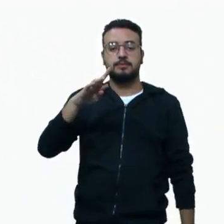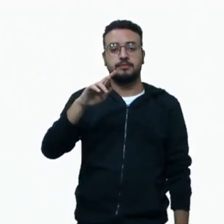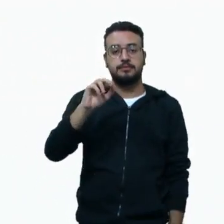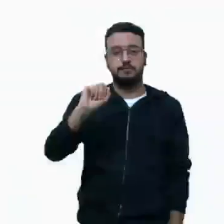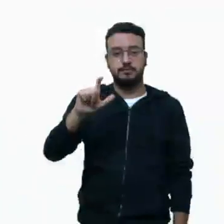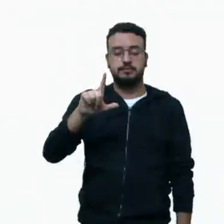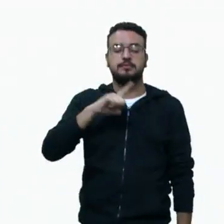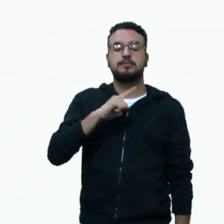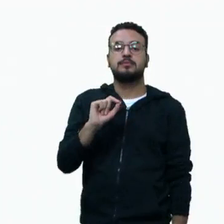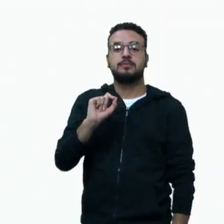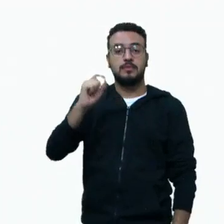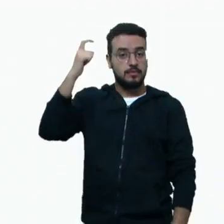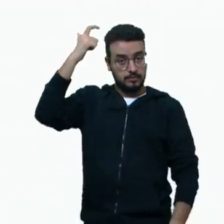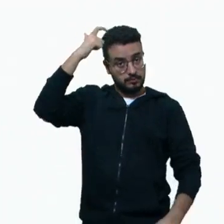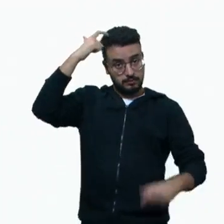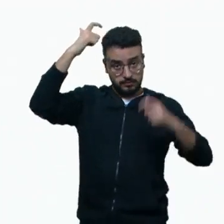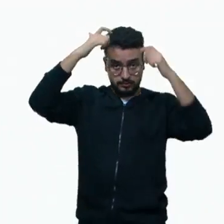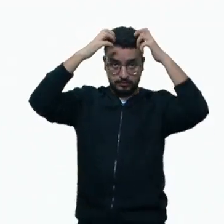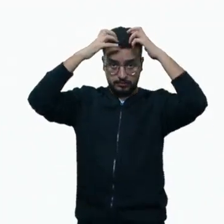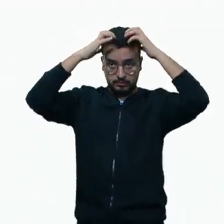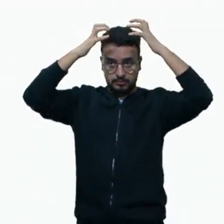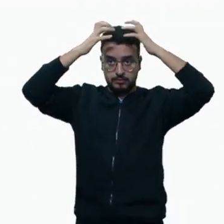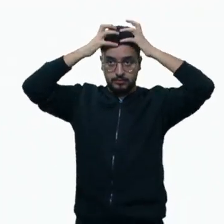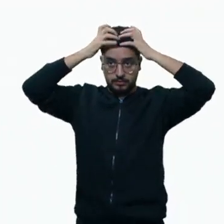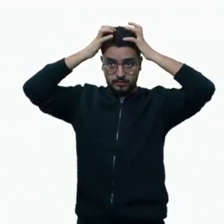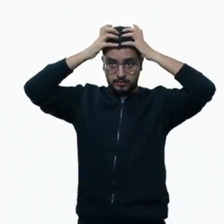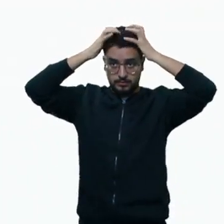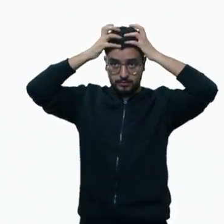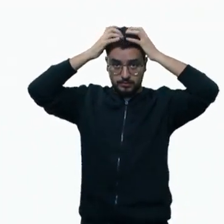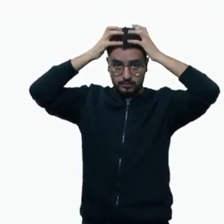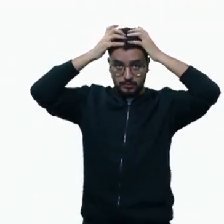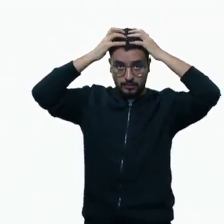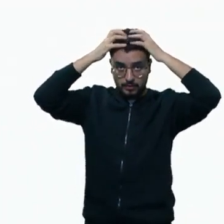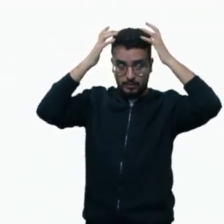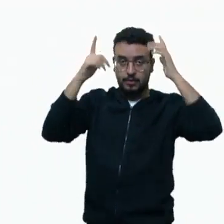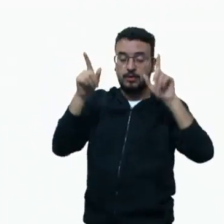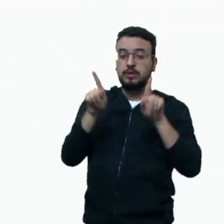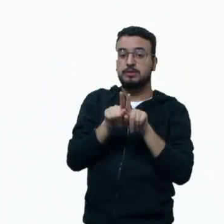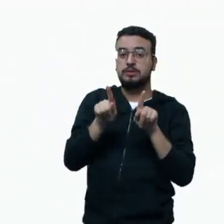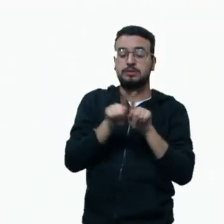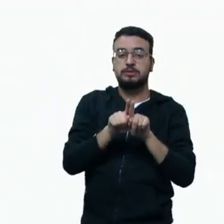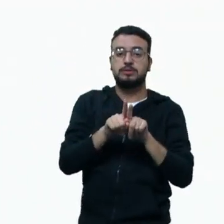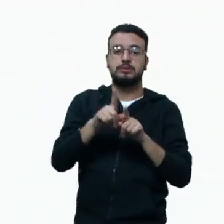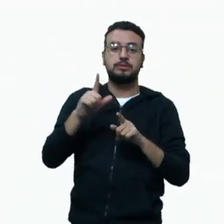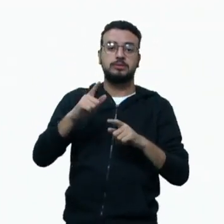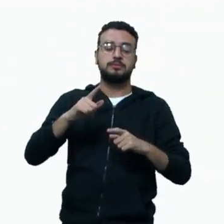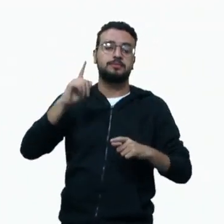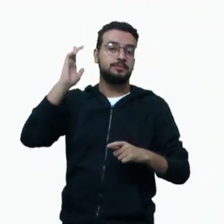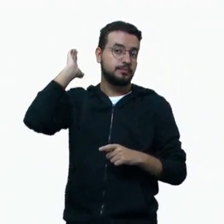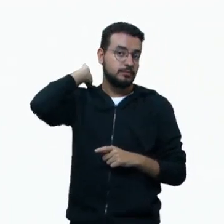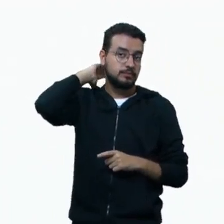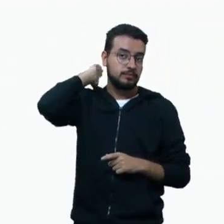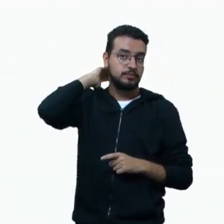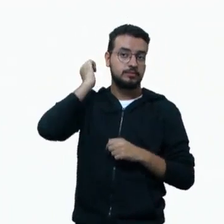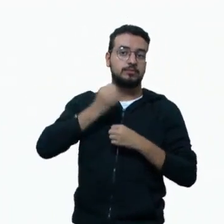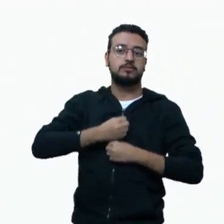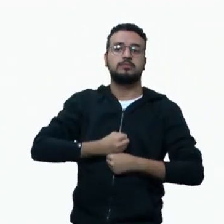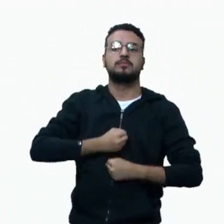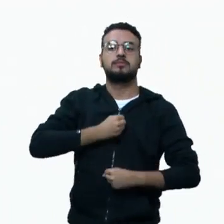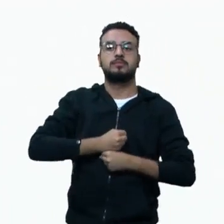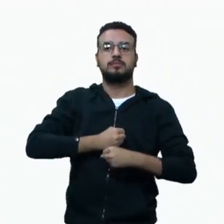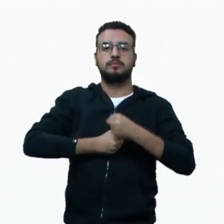o encéfalo e a medula espinhal. Muita gente confunde e pensa que a medula espinhal só faz parte do sistema nervoso